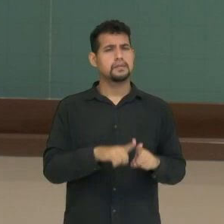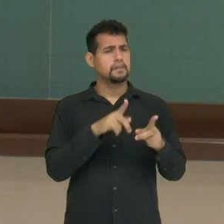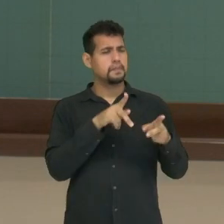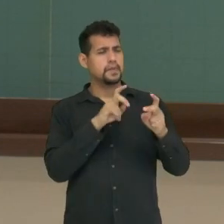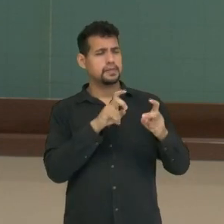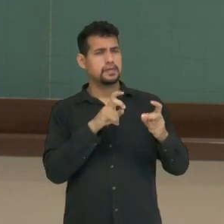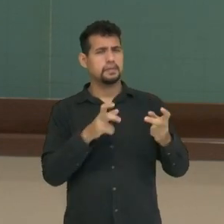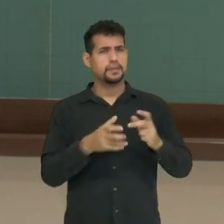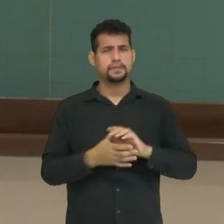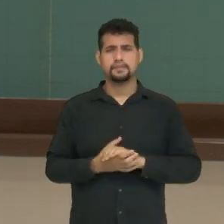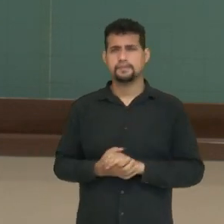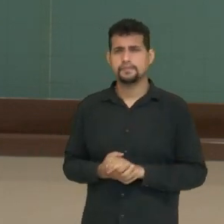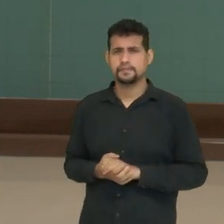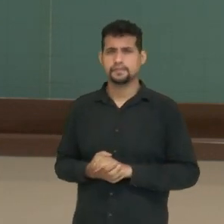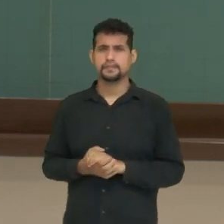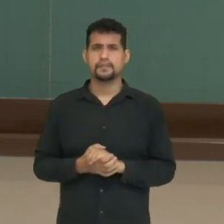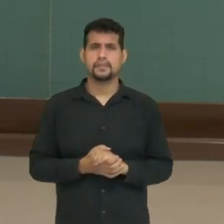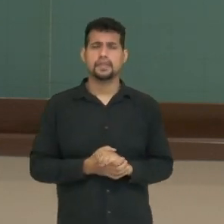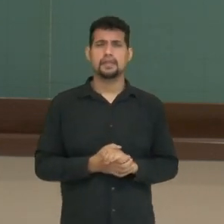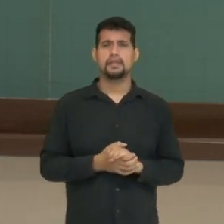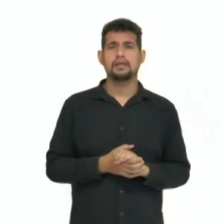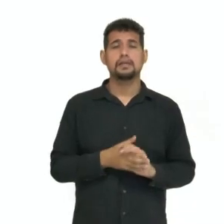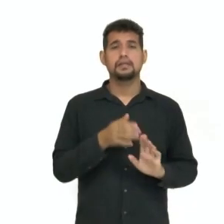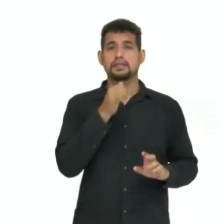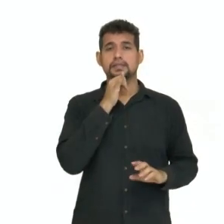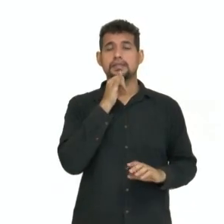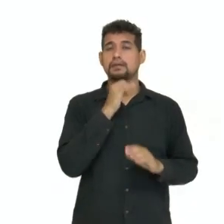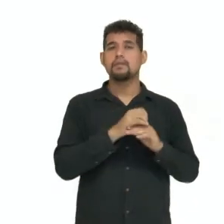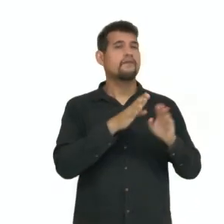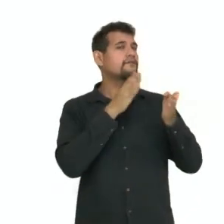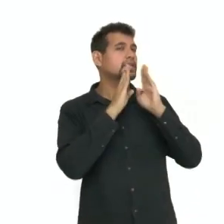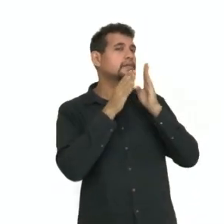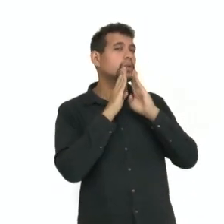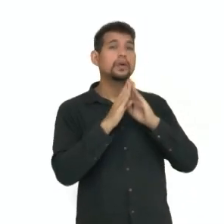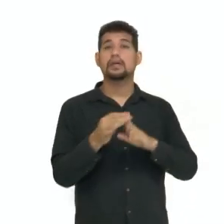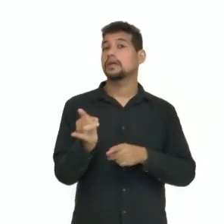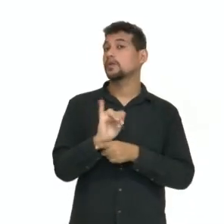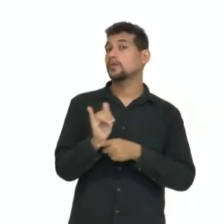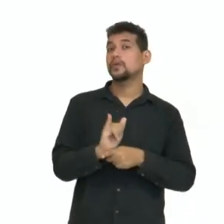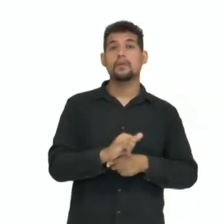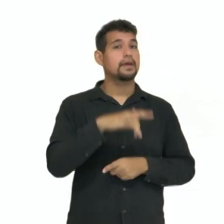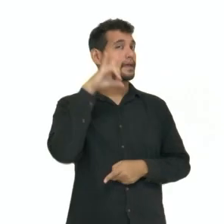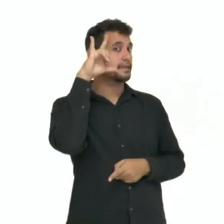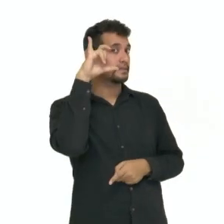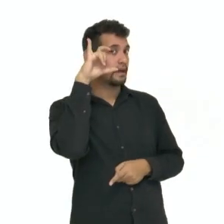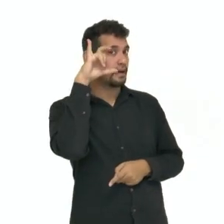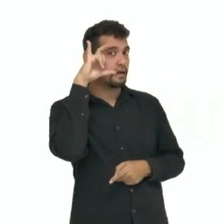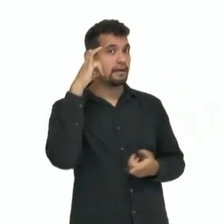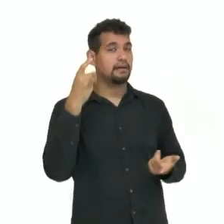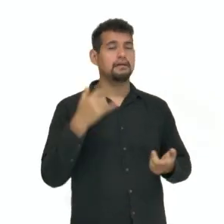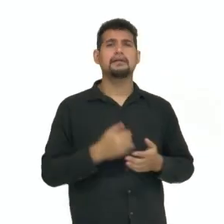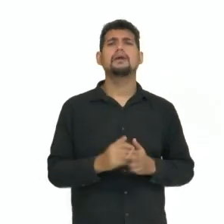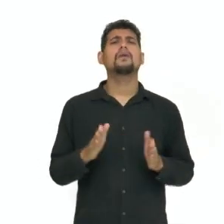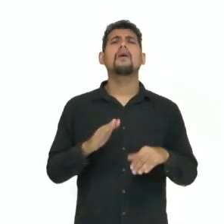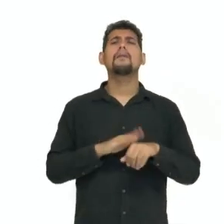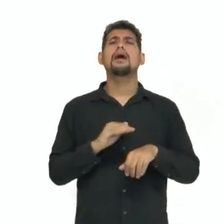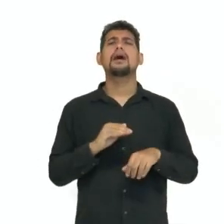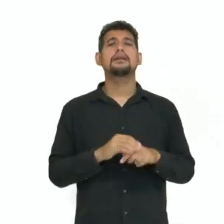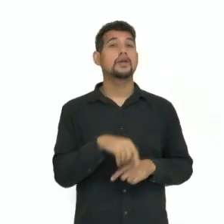identifica? Por exemplo, Facebook, YouTube, Instagram, qual